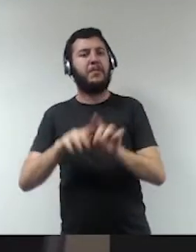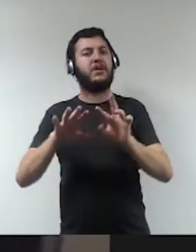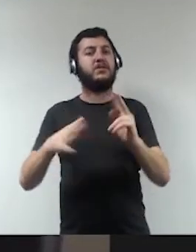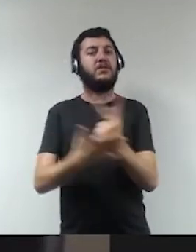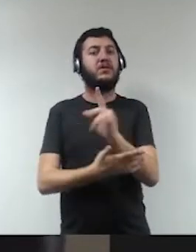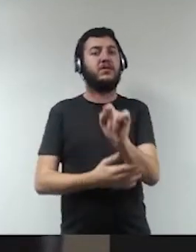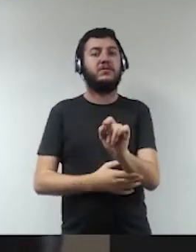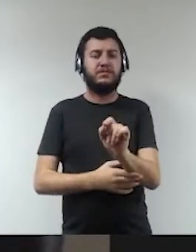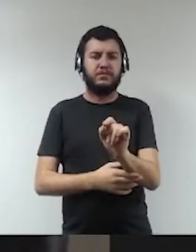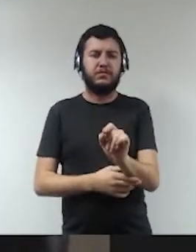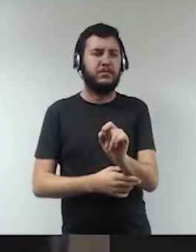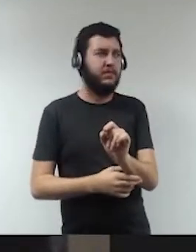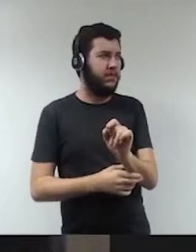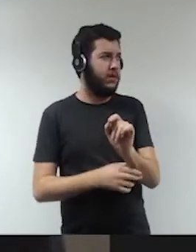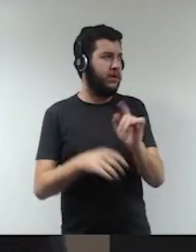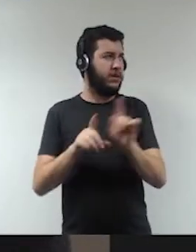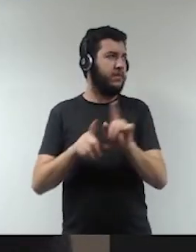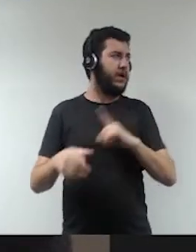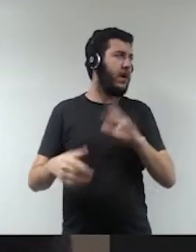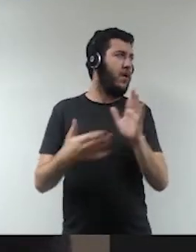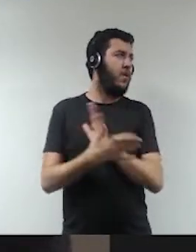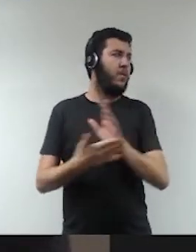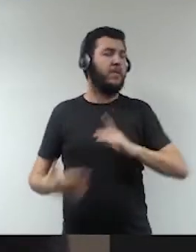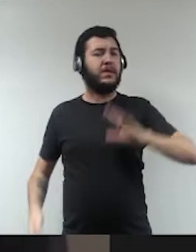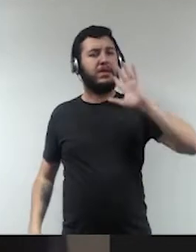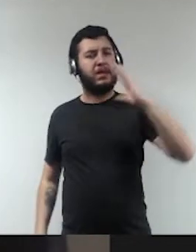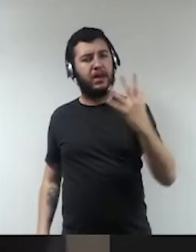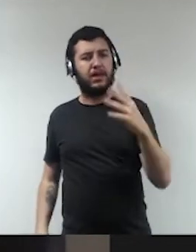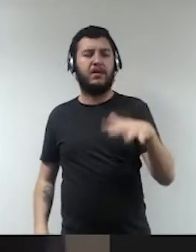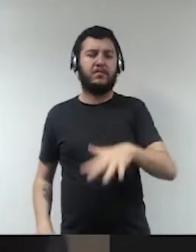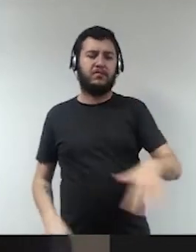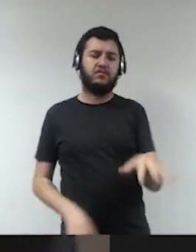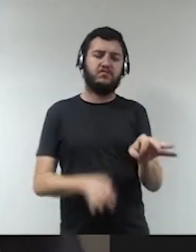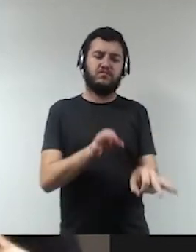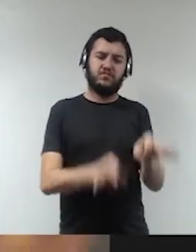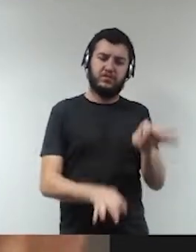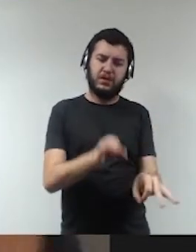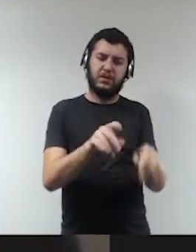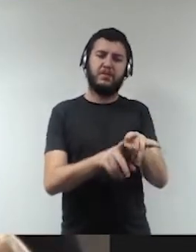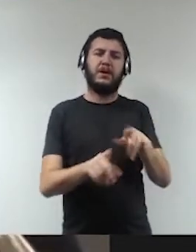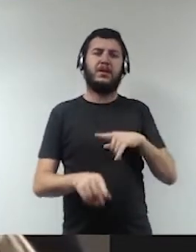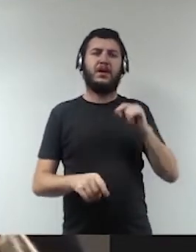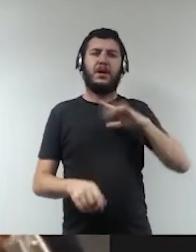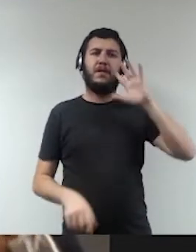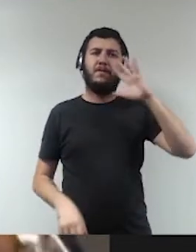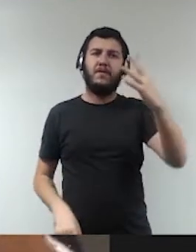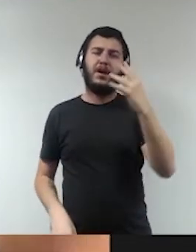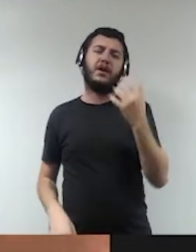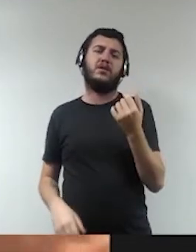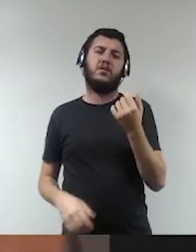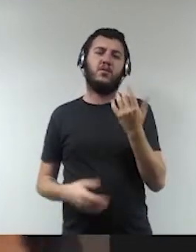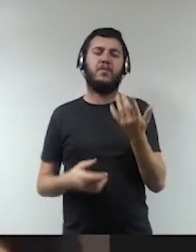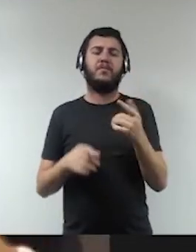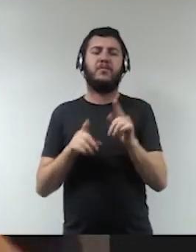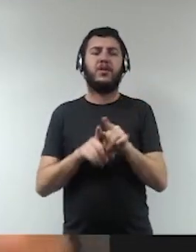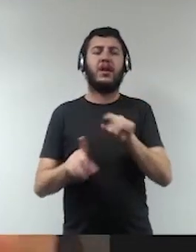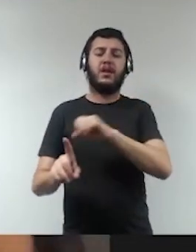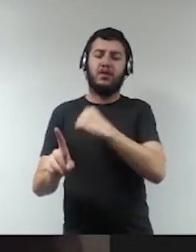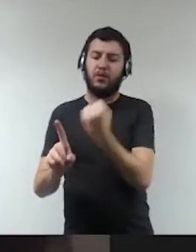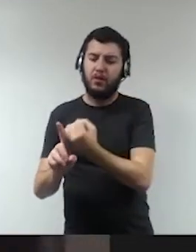são prolatadas decisões judiciais que produzem efeitos deletérios do ponto de vista